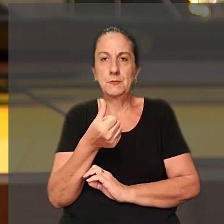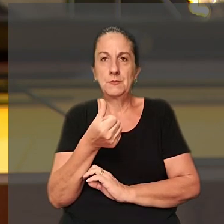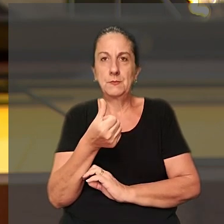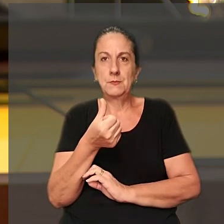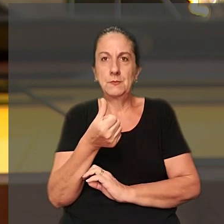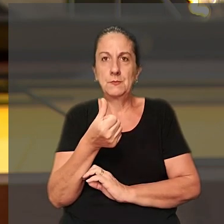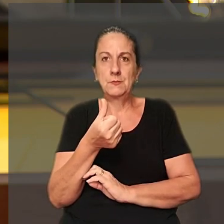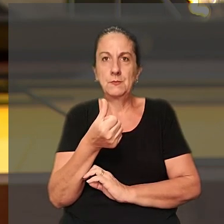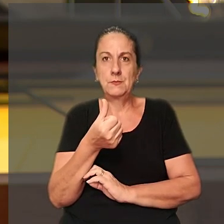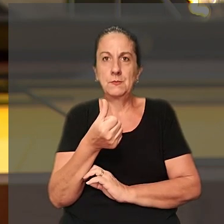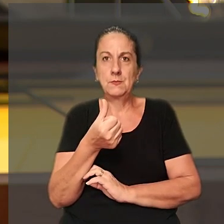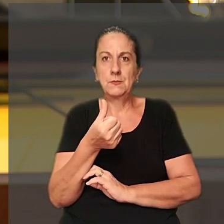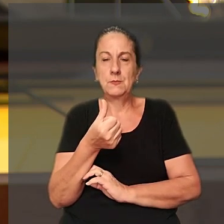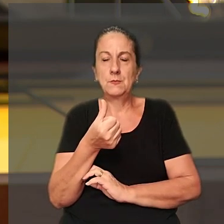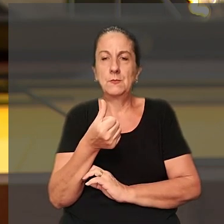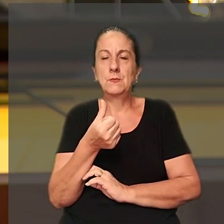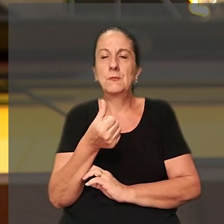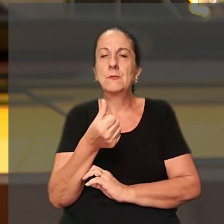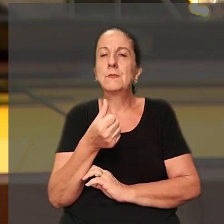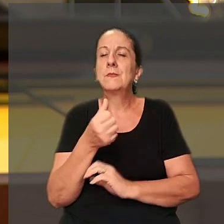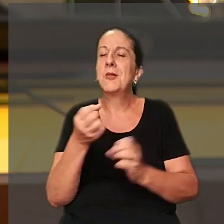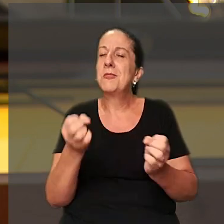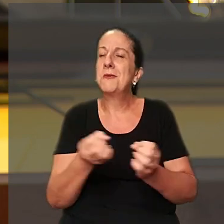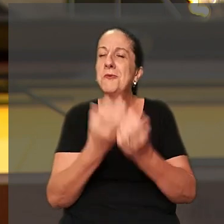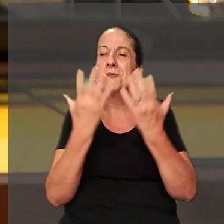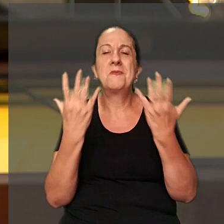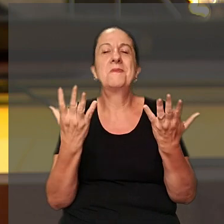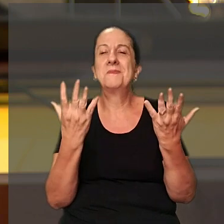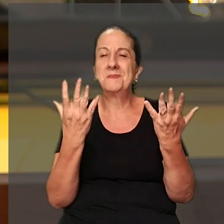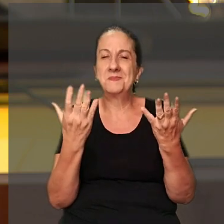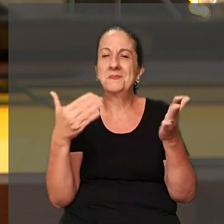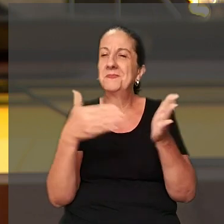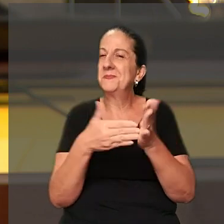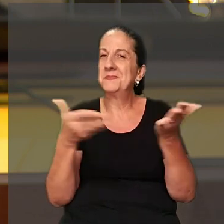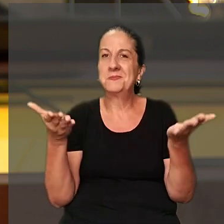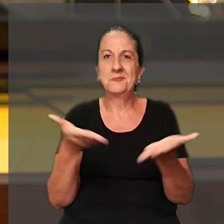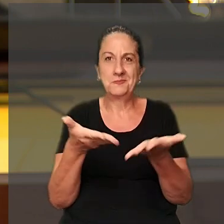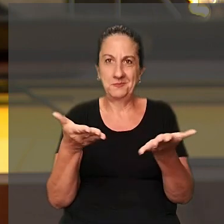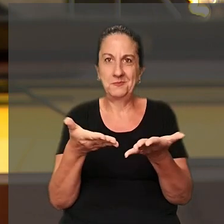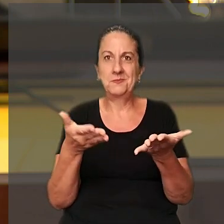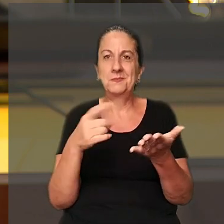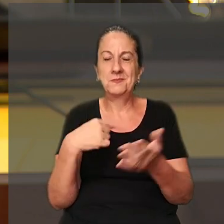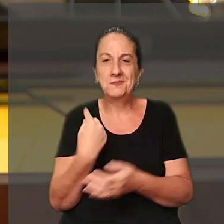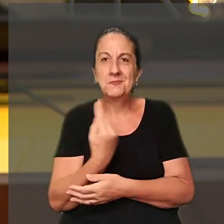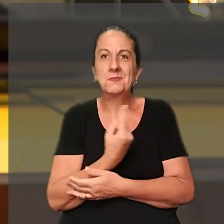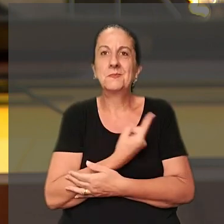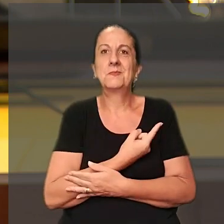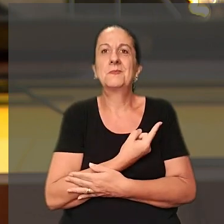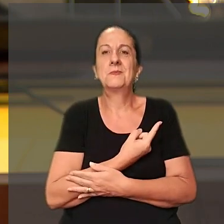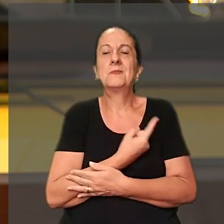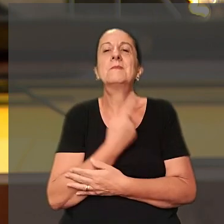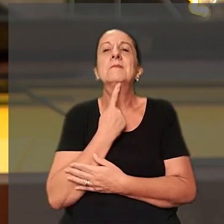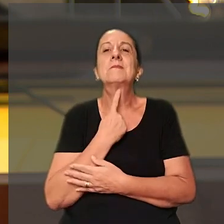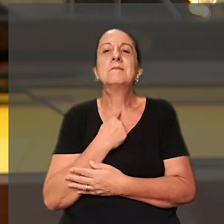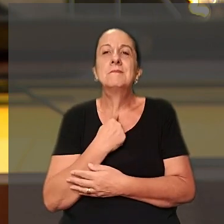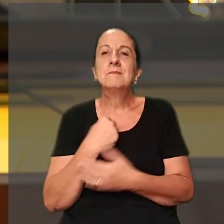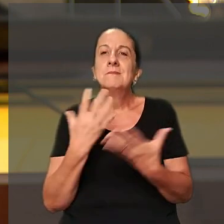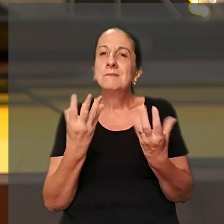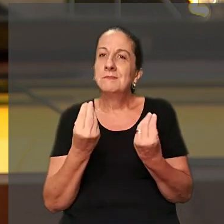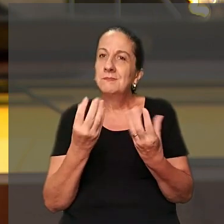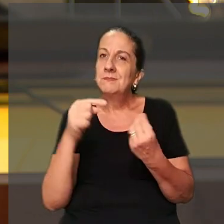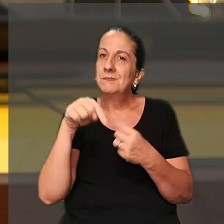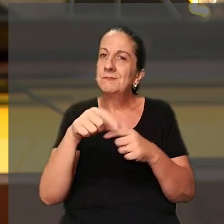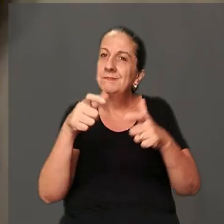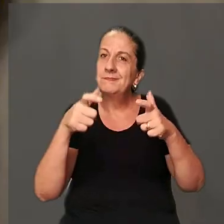e com um espírito festivo. E até hoje nós gostamos